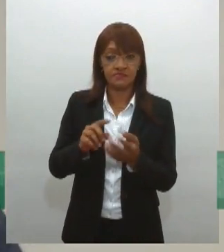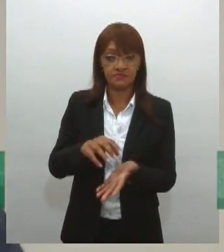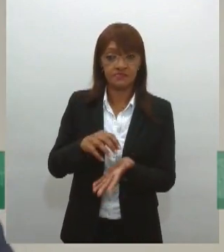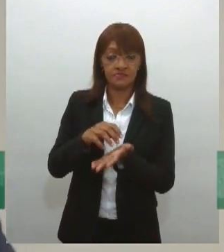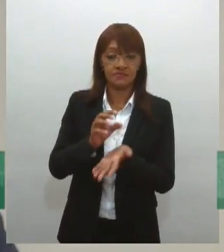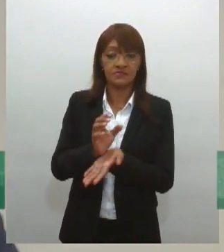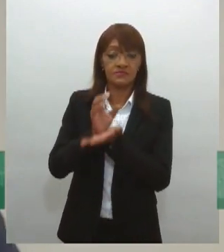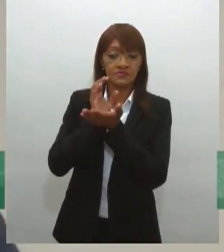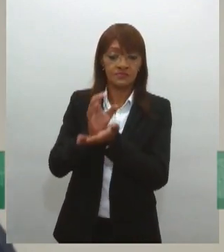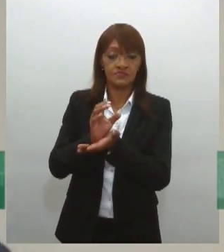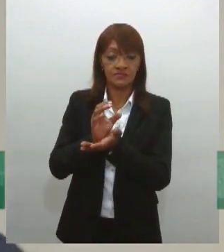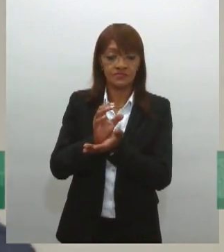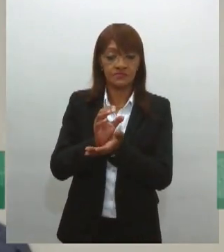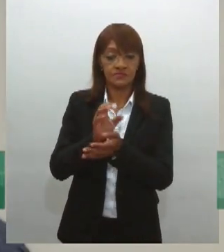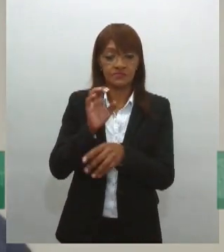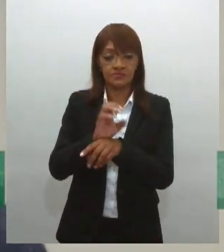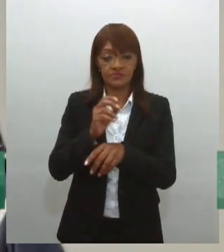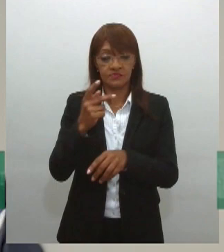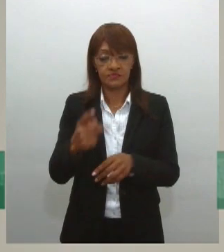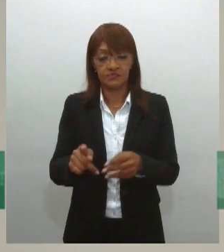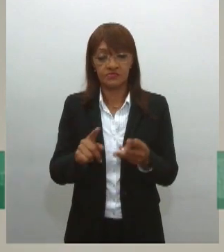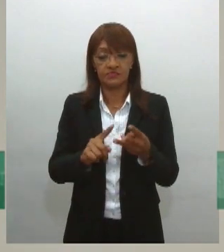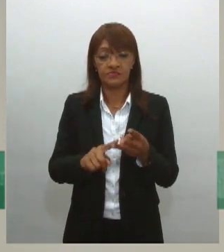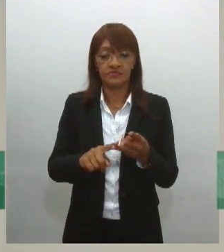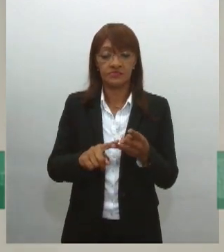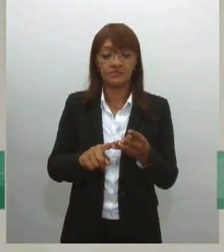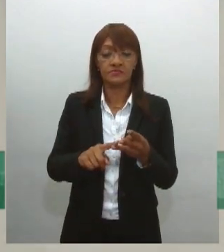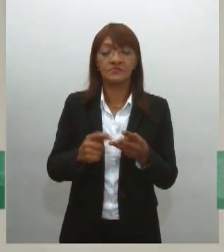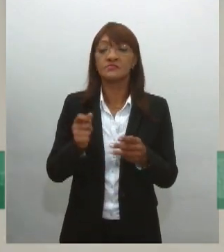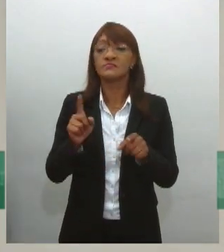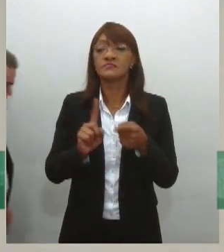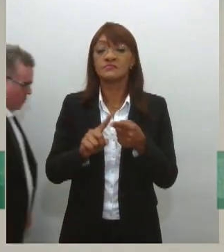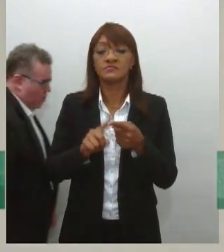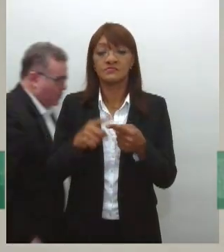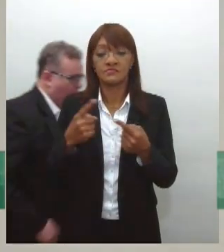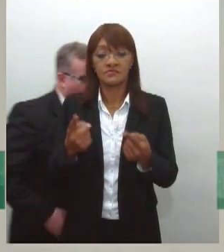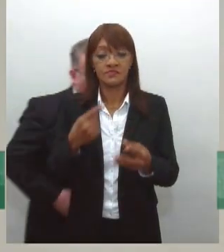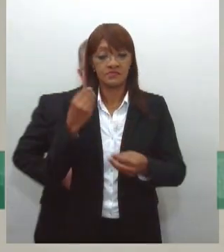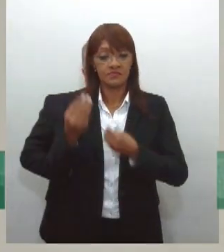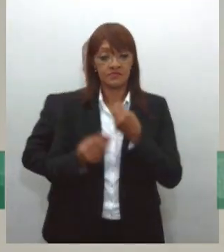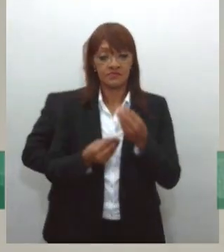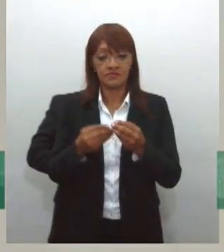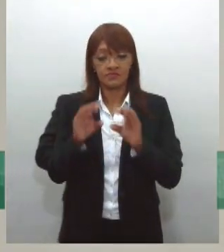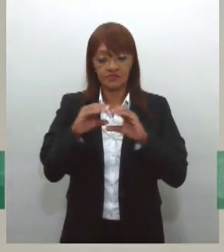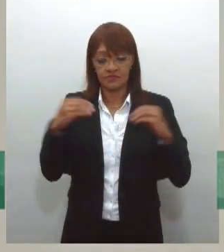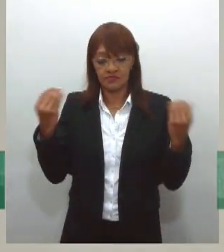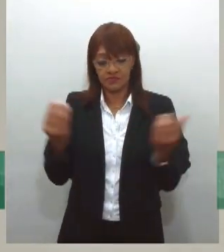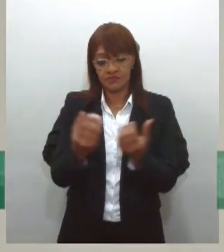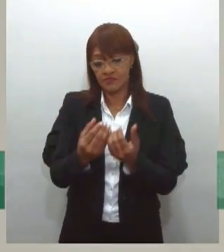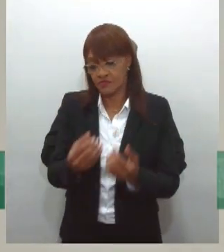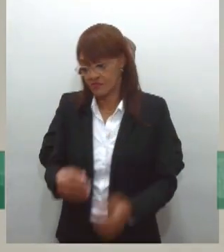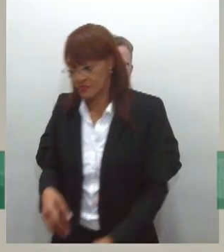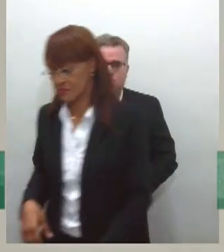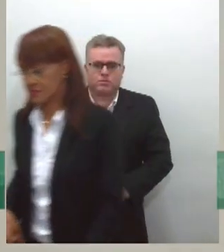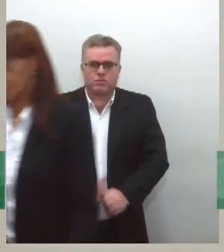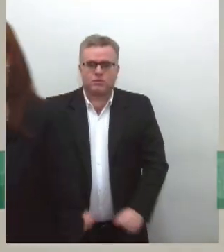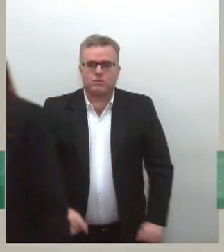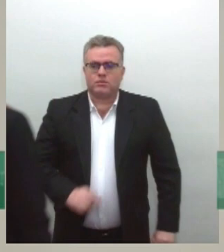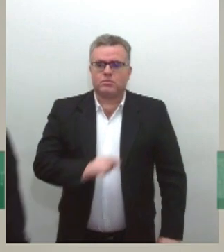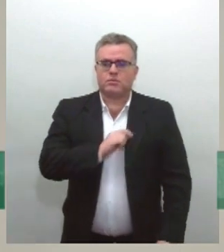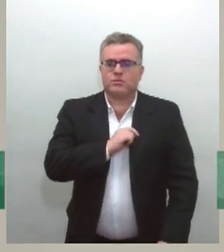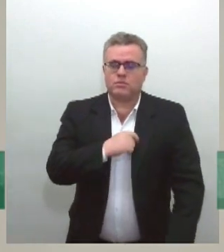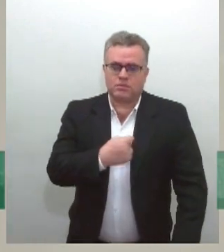no Conselho Nacional de Cultura e também por intermédio das conferências. onde delegados são escolhidos